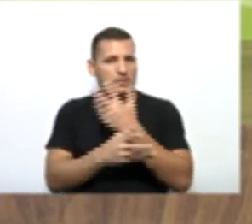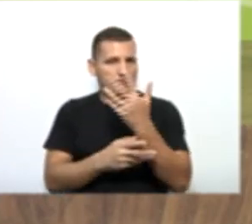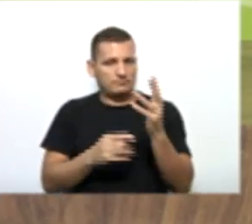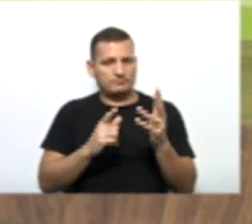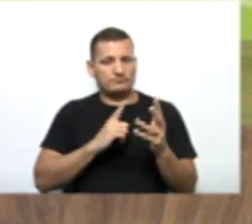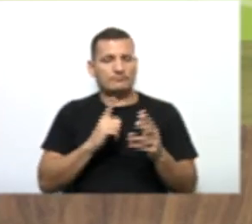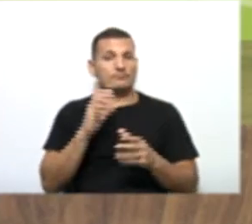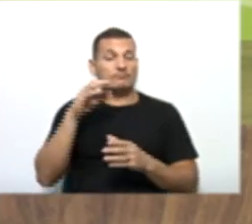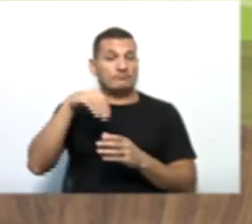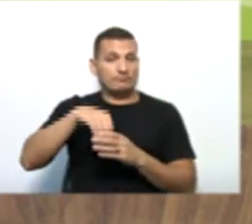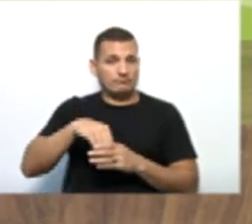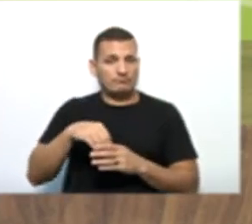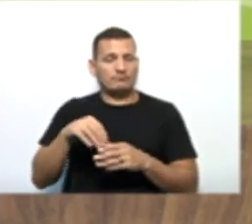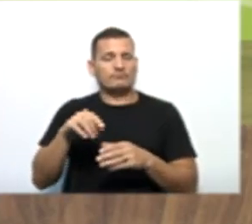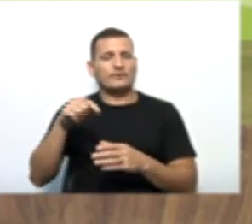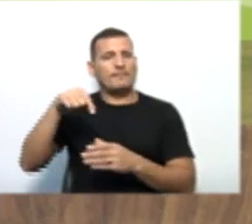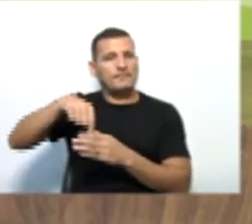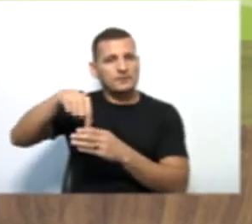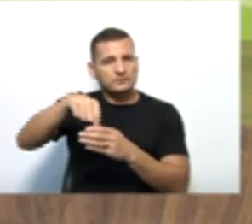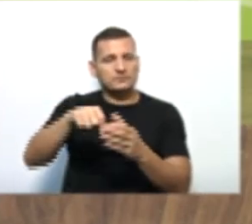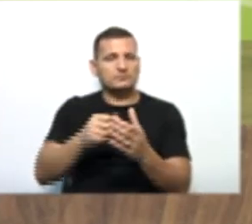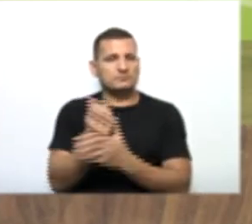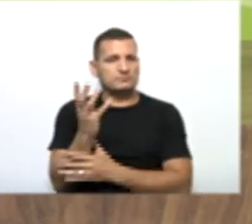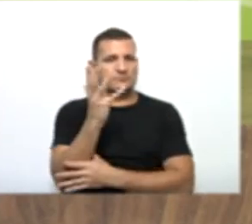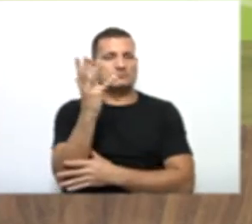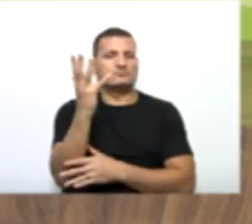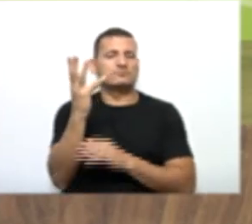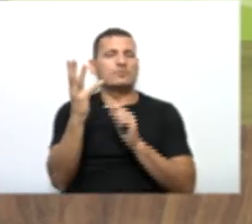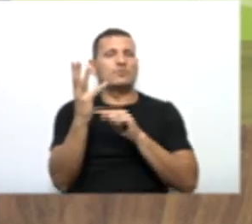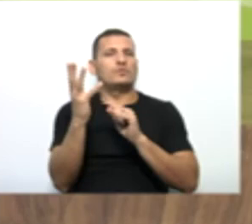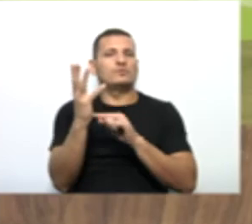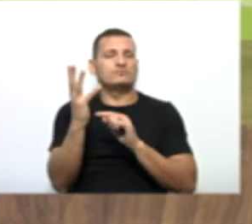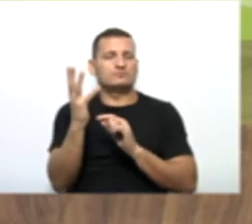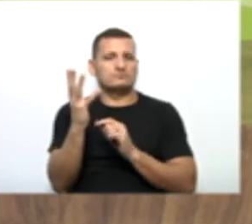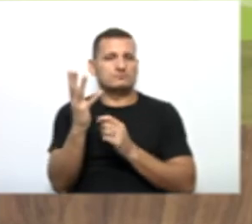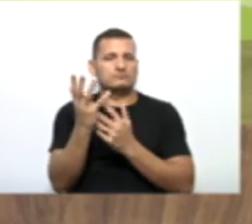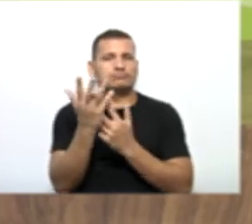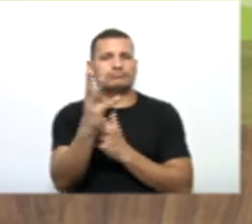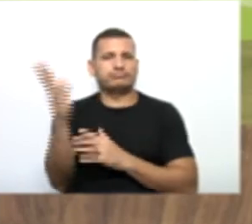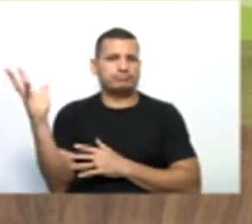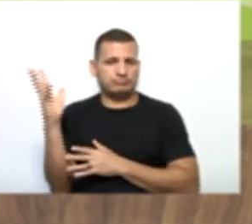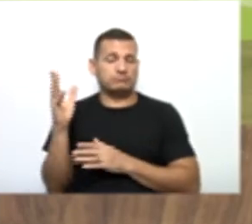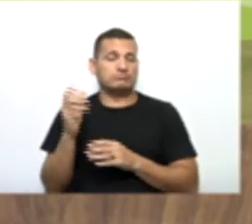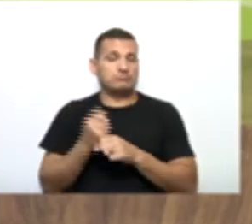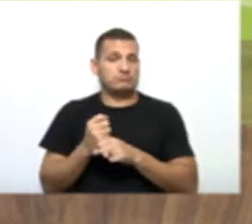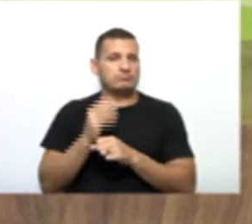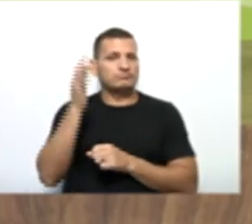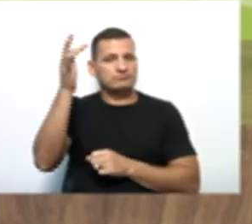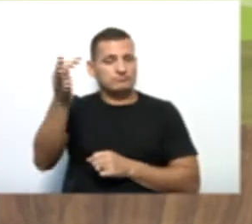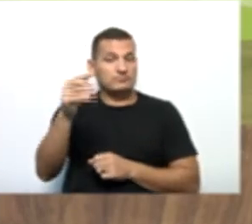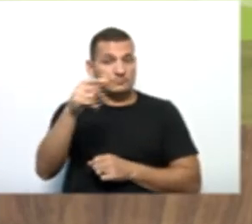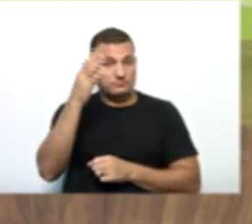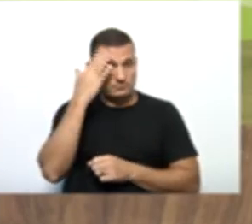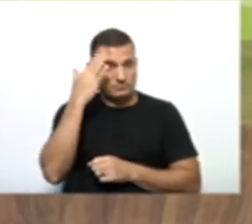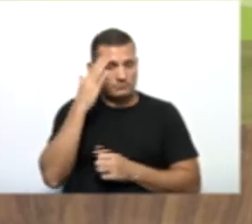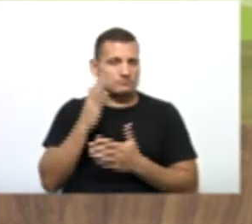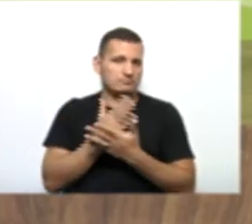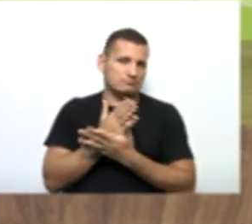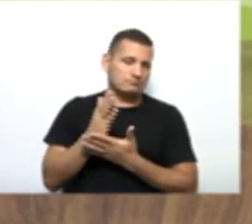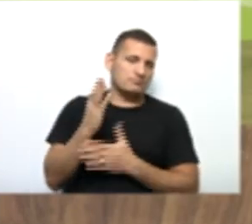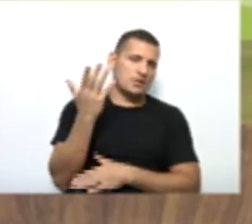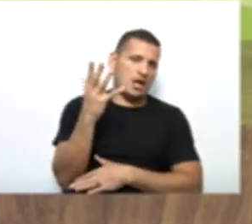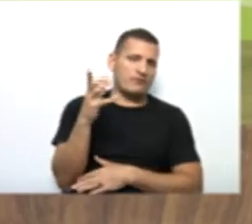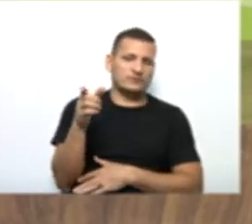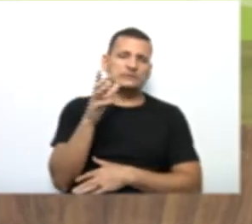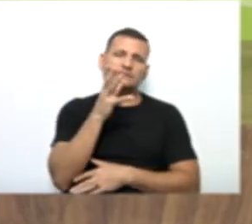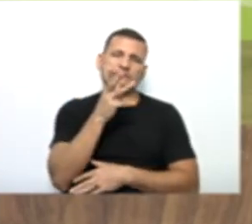na plantação aí, né, de novas mudas, de novas árvores, para que isso daqui a alguns anos, nós sabemos, meu querido, que algumas árvores, elas